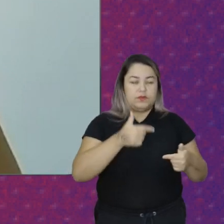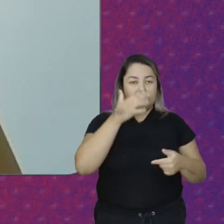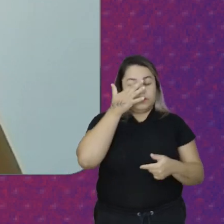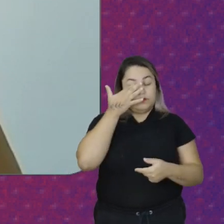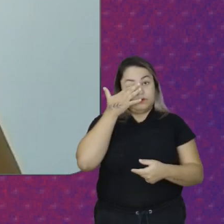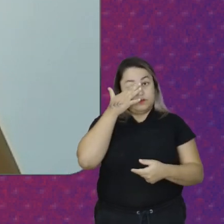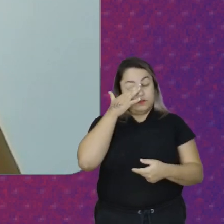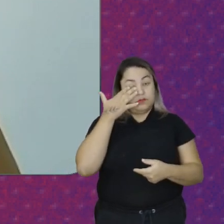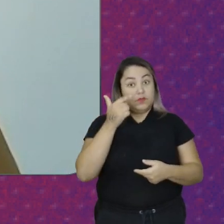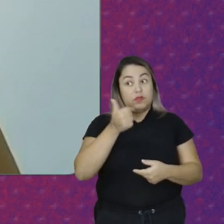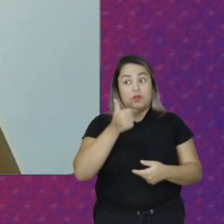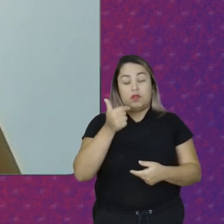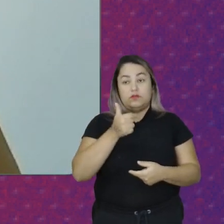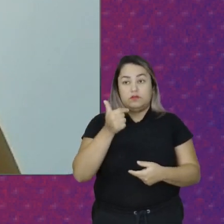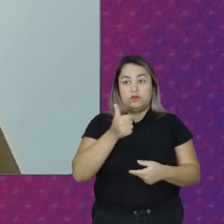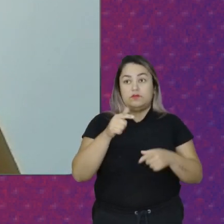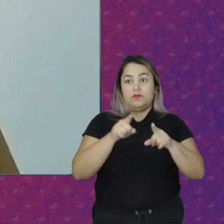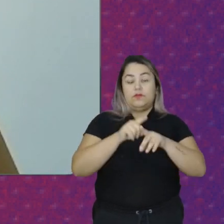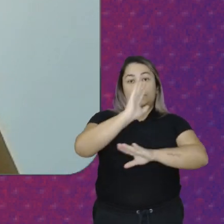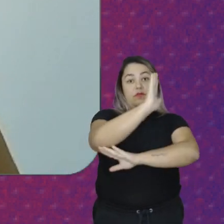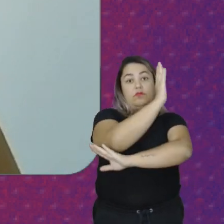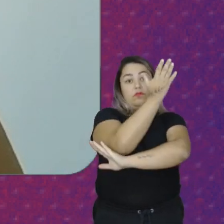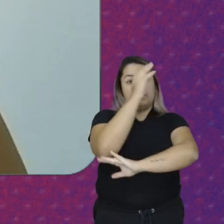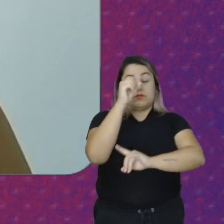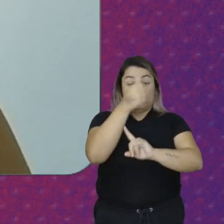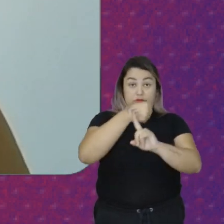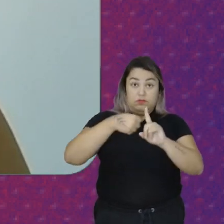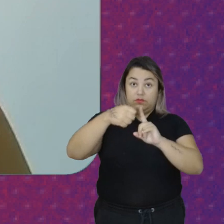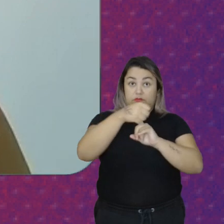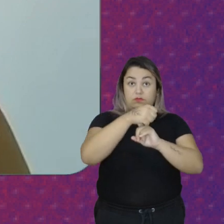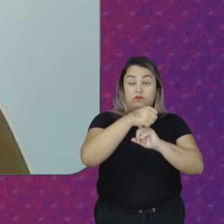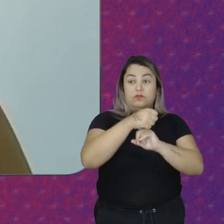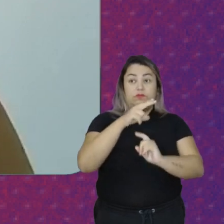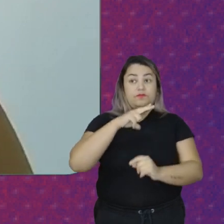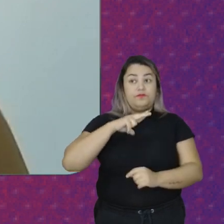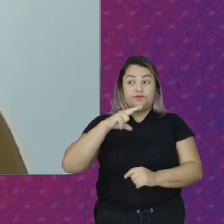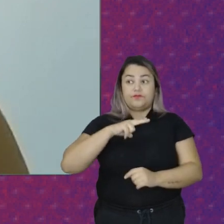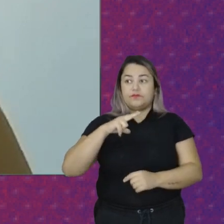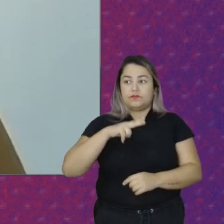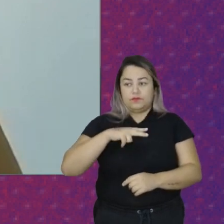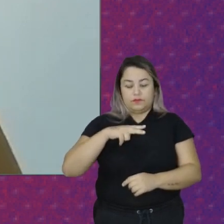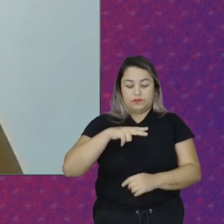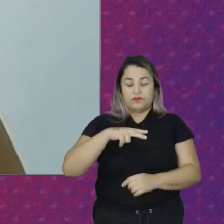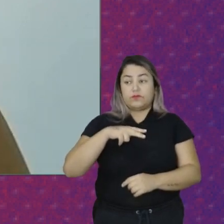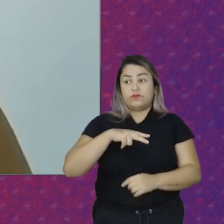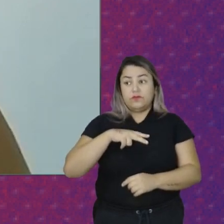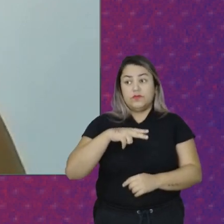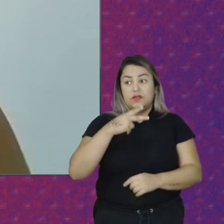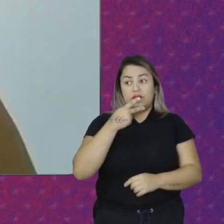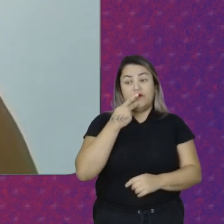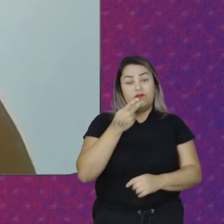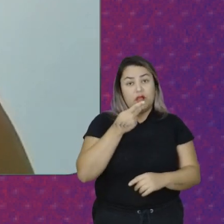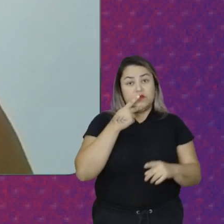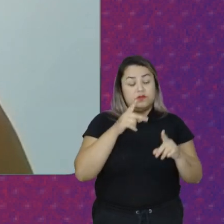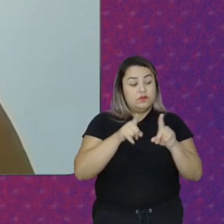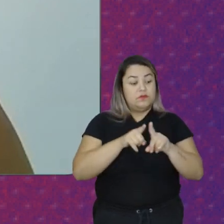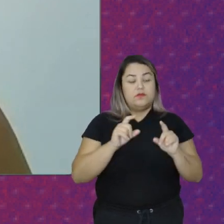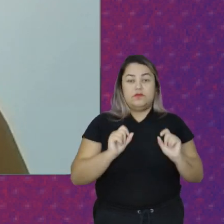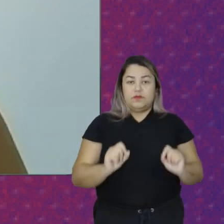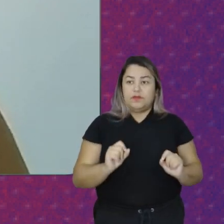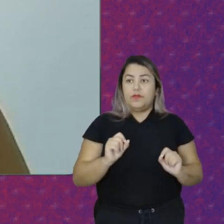segunda dimensão, que são aspectos ambientais, sociais, individuais, elas dizem respeito a justamente a